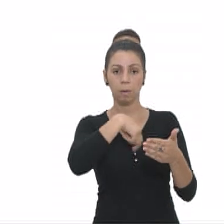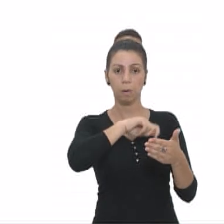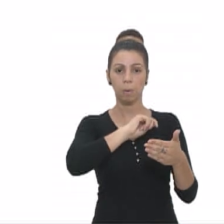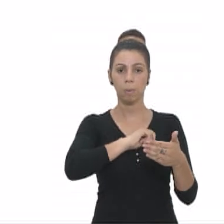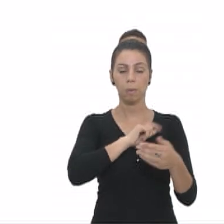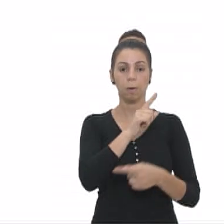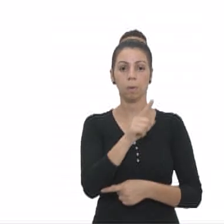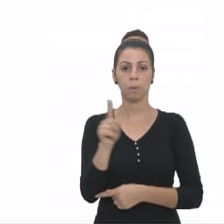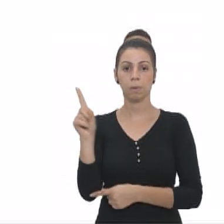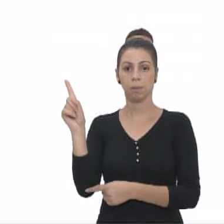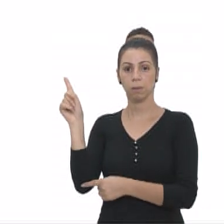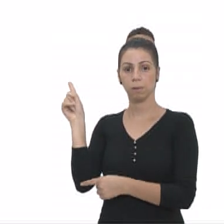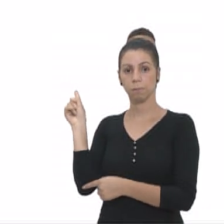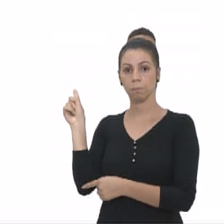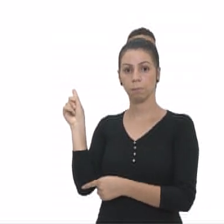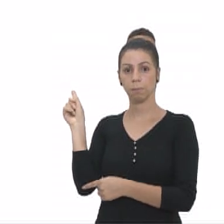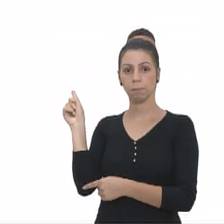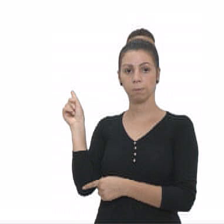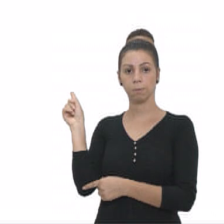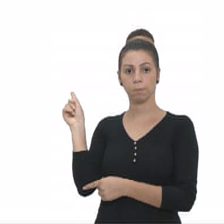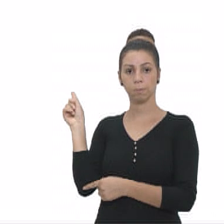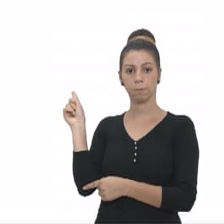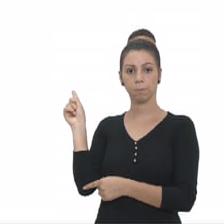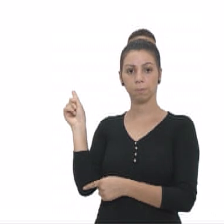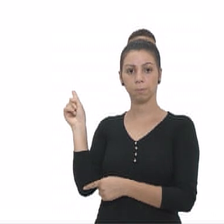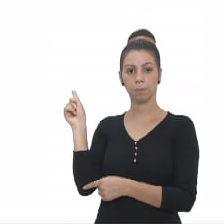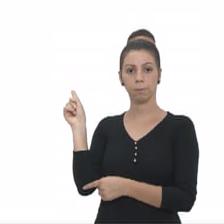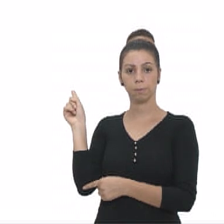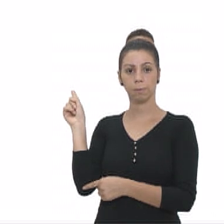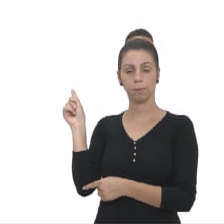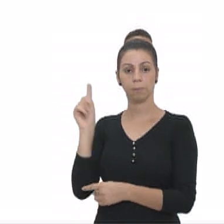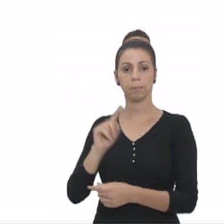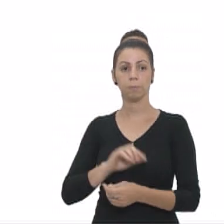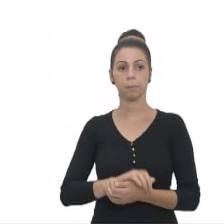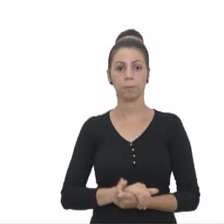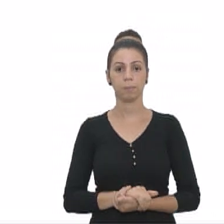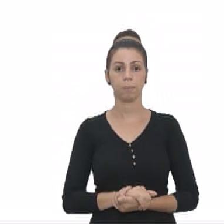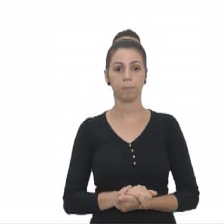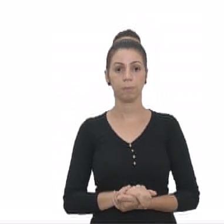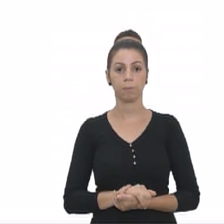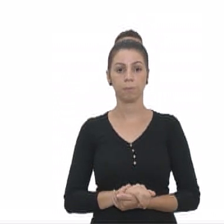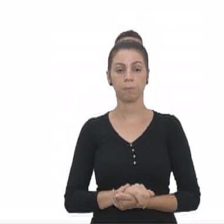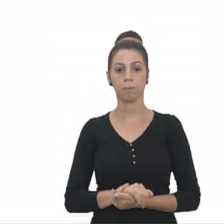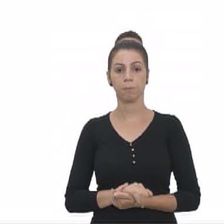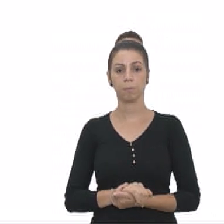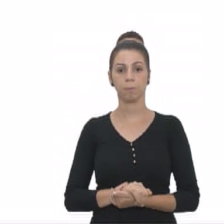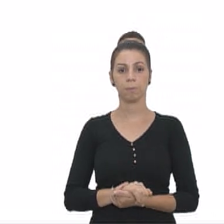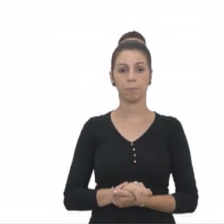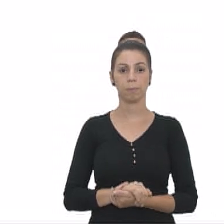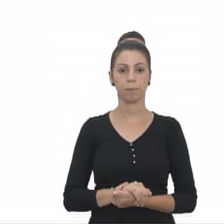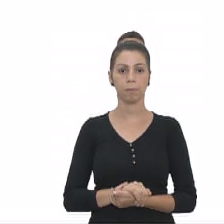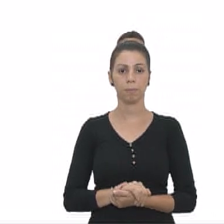usando o imperativo negativo em la segunda persona del singular. Tu.